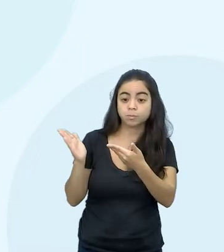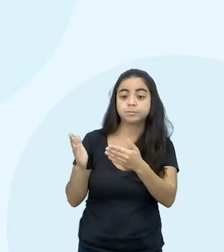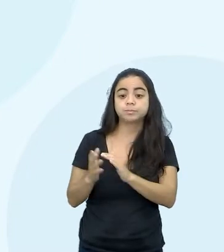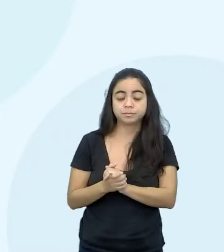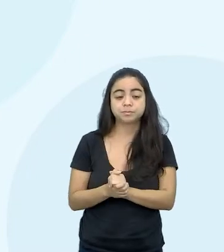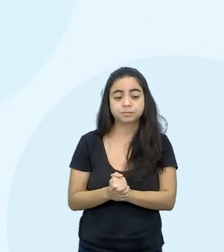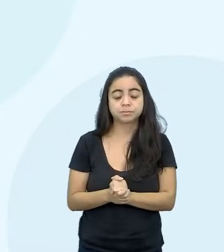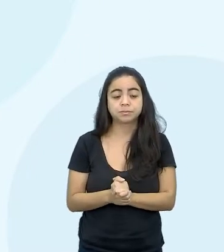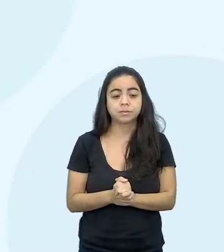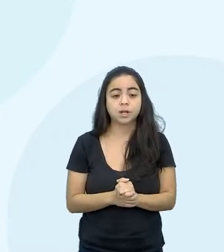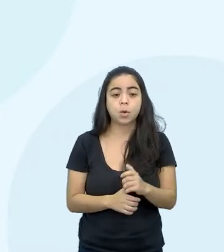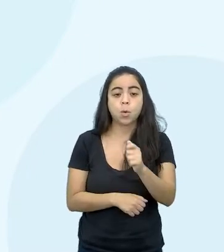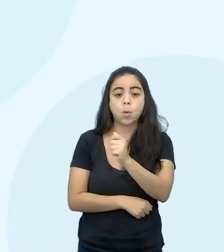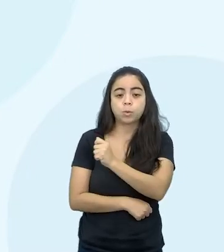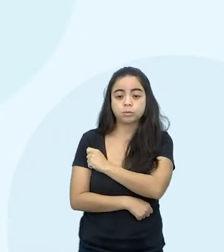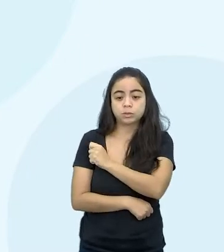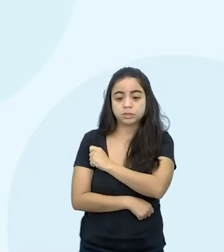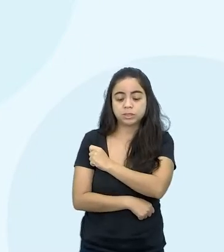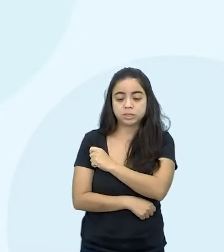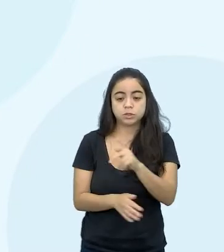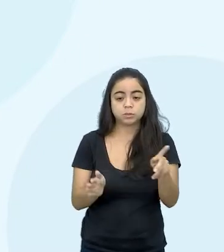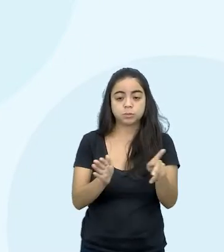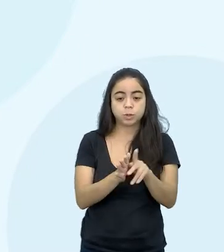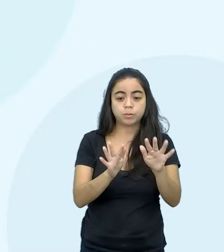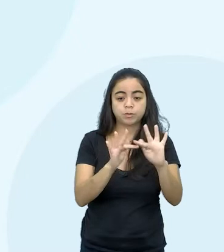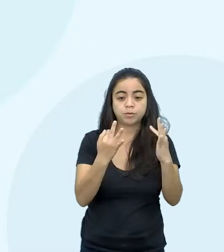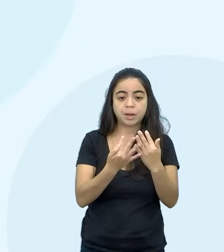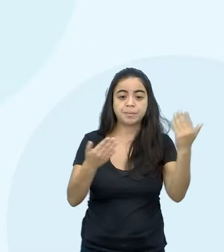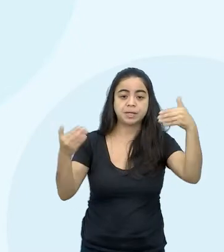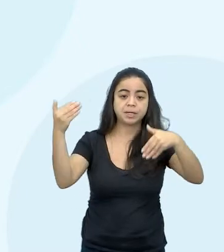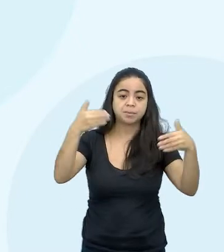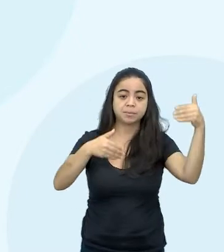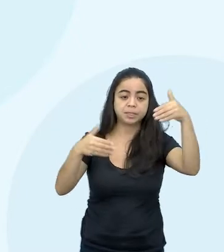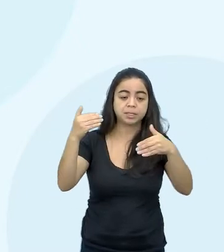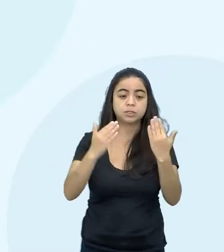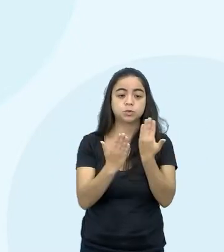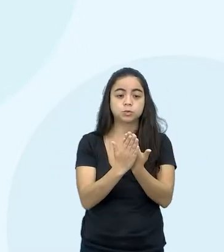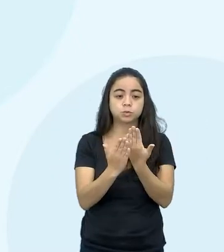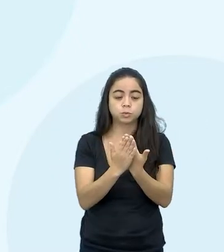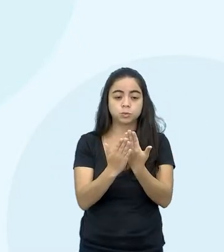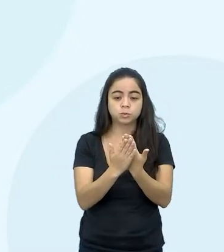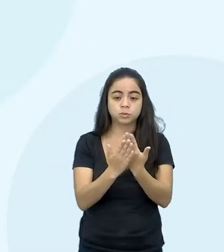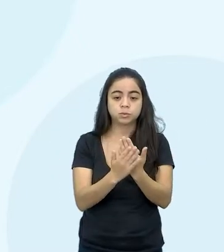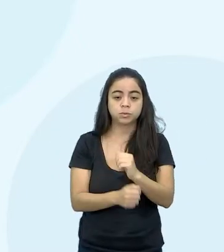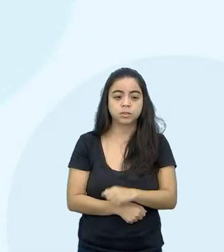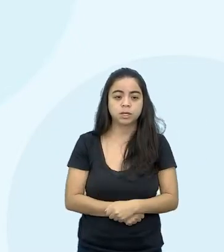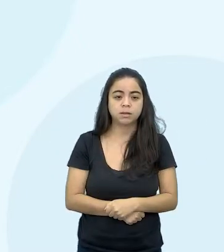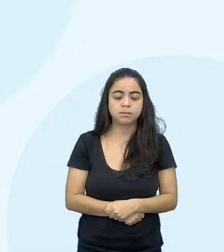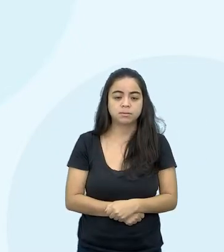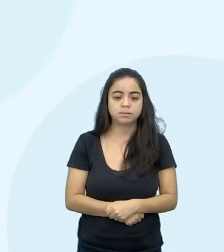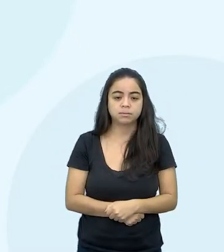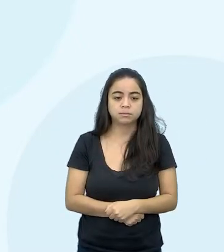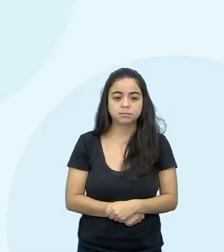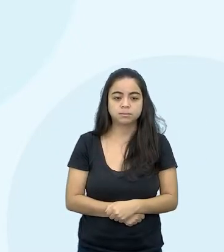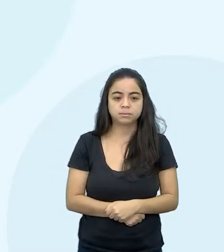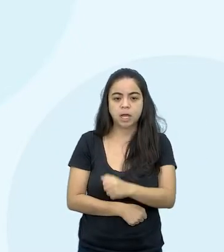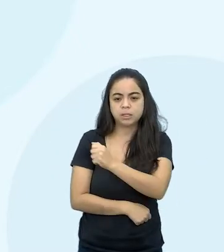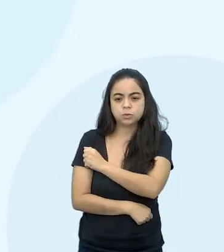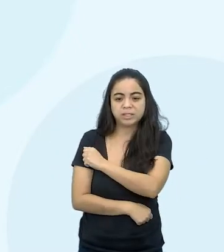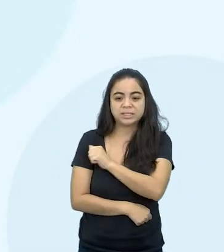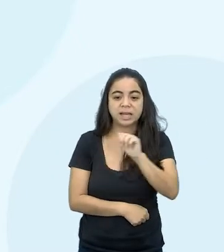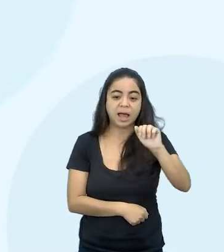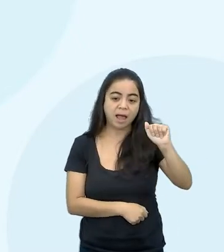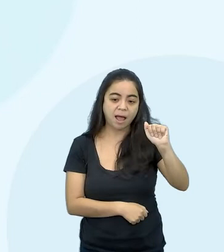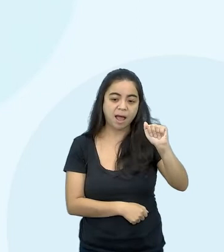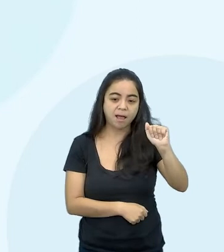Os estudantes que são ou pertencem a famílias de imigrantes que estudam na sala ou série escolar, né? Daí eu estou